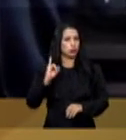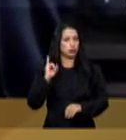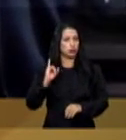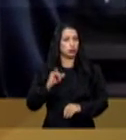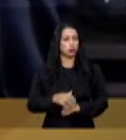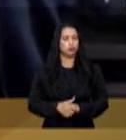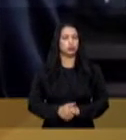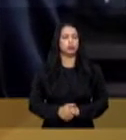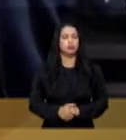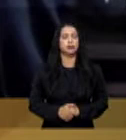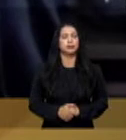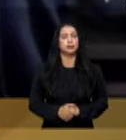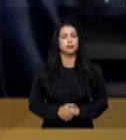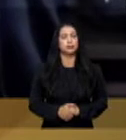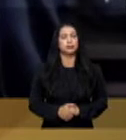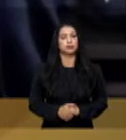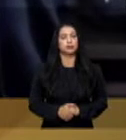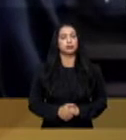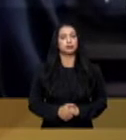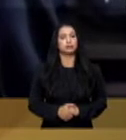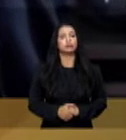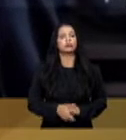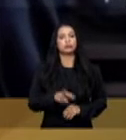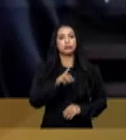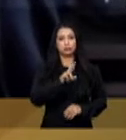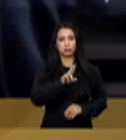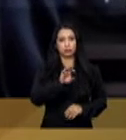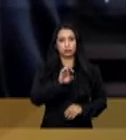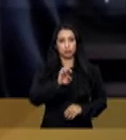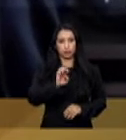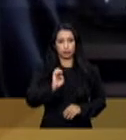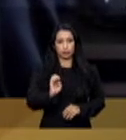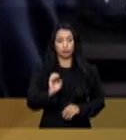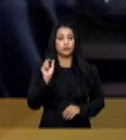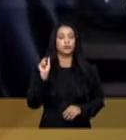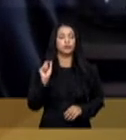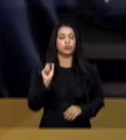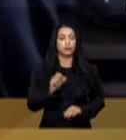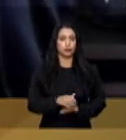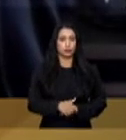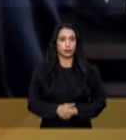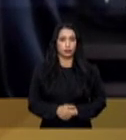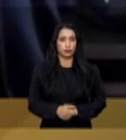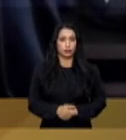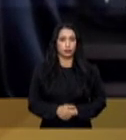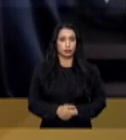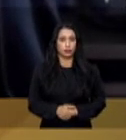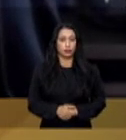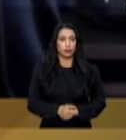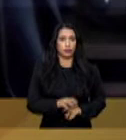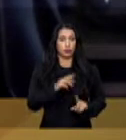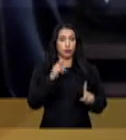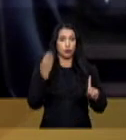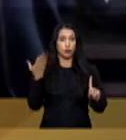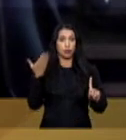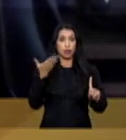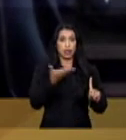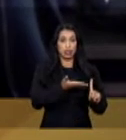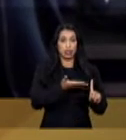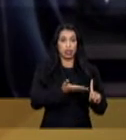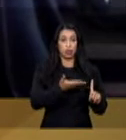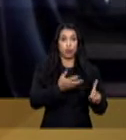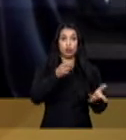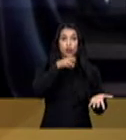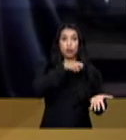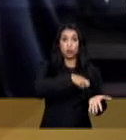subjacente aos presentes recursos extraordinários, são os seguintes. O réu foi